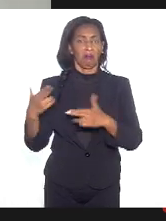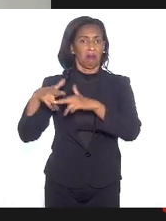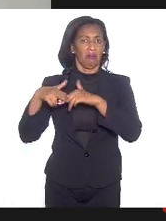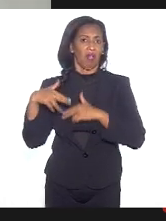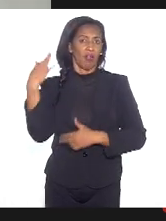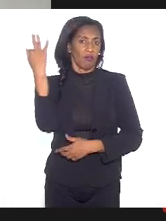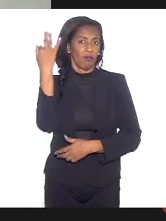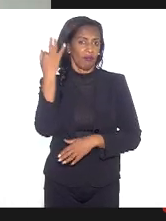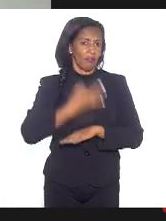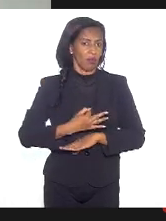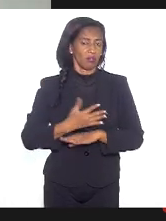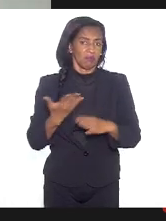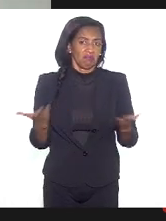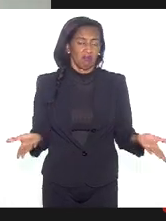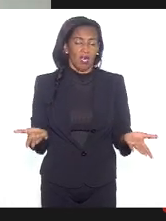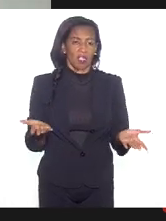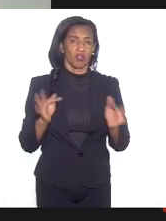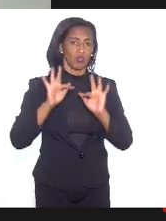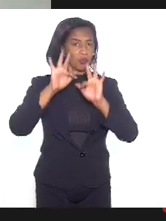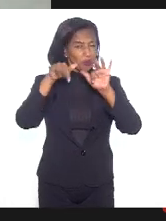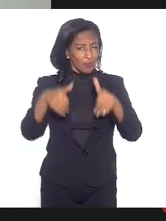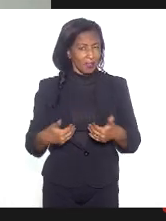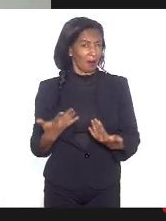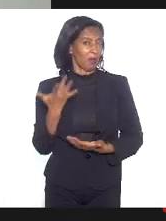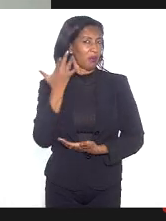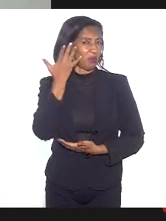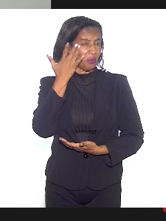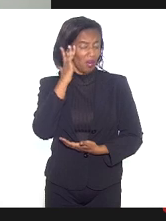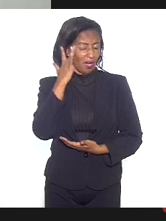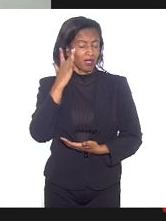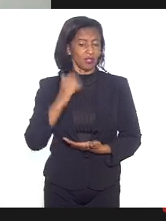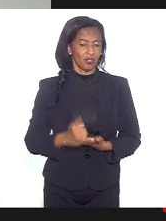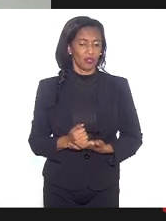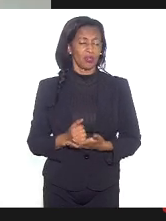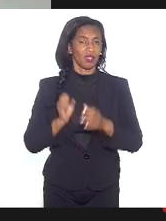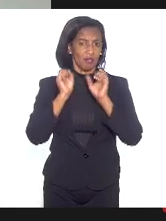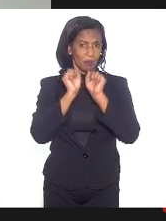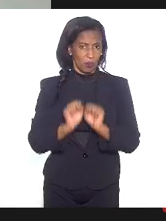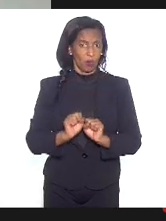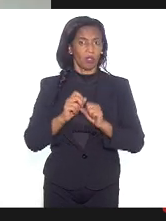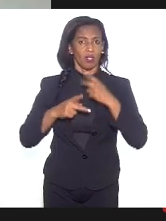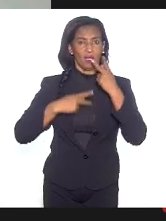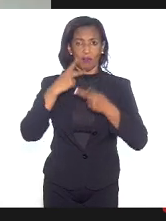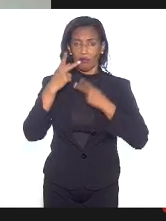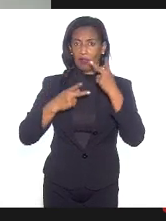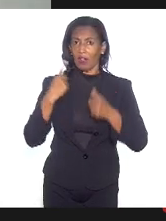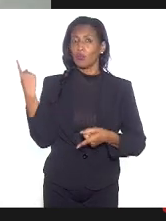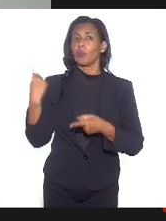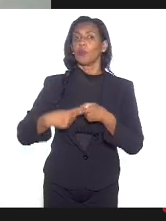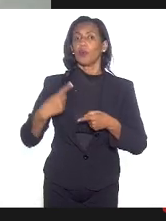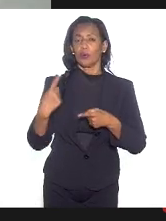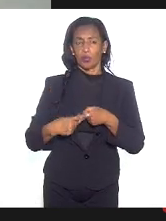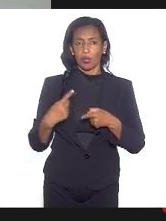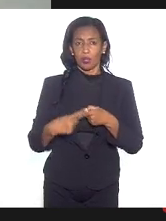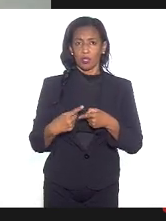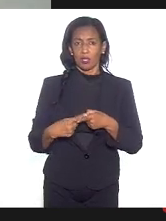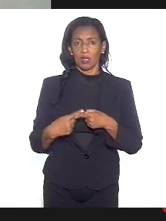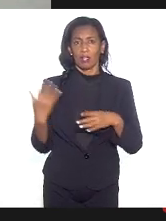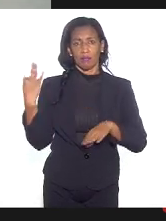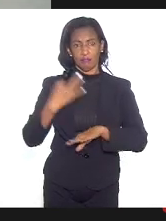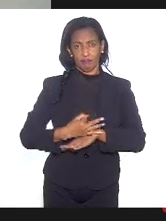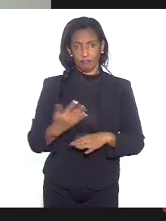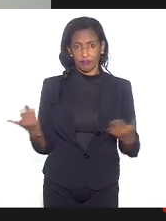eu acho que ele, no final, vai poder falar sobre o porquê que ele não esteve